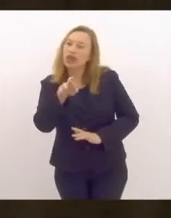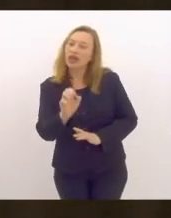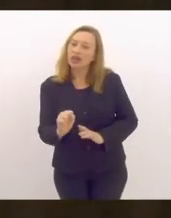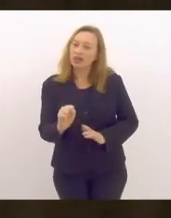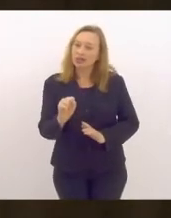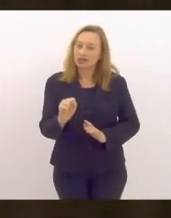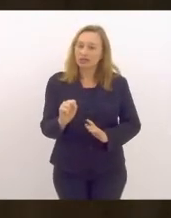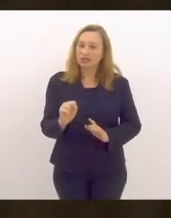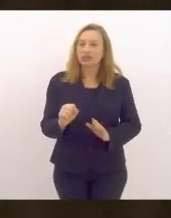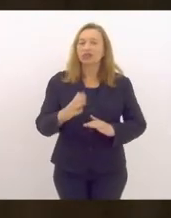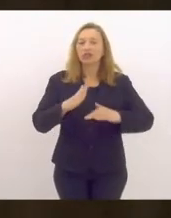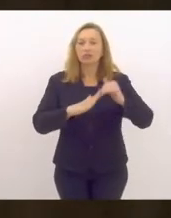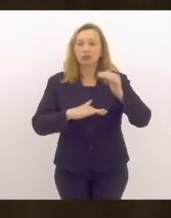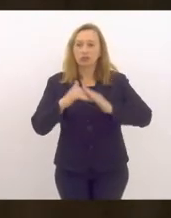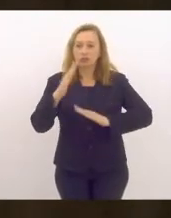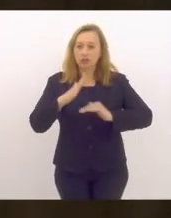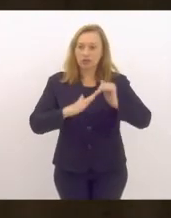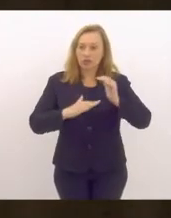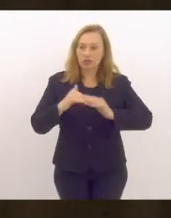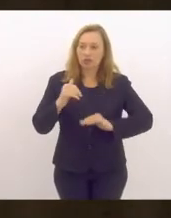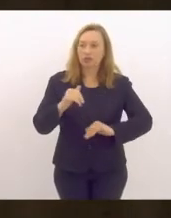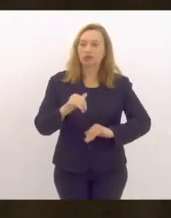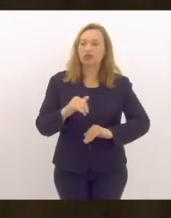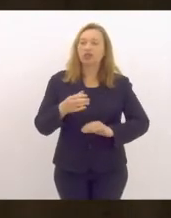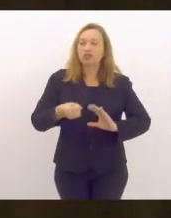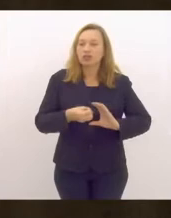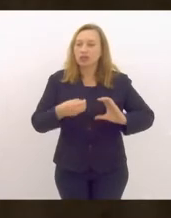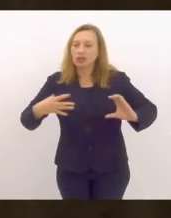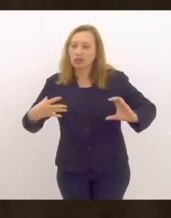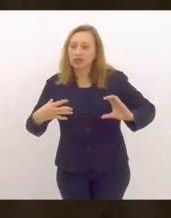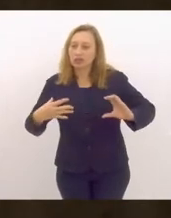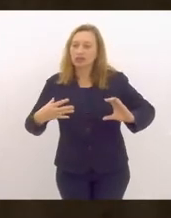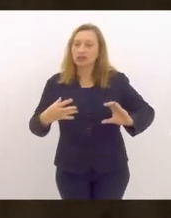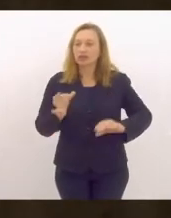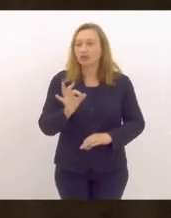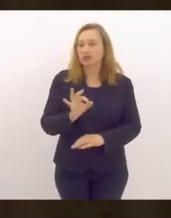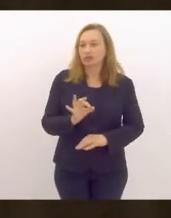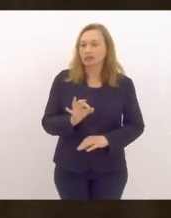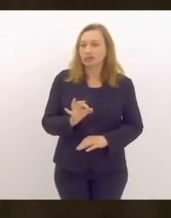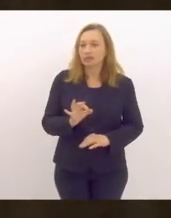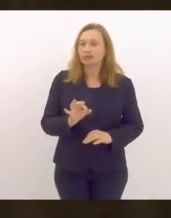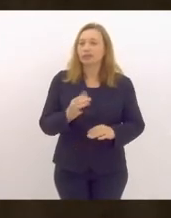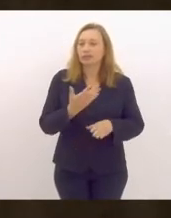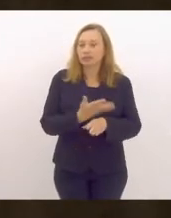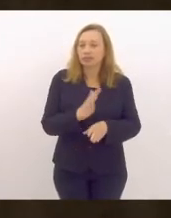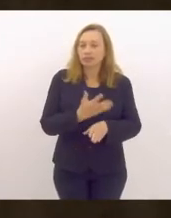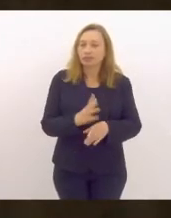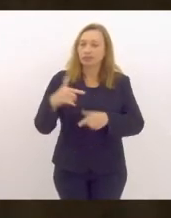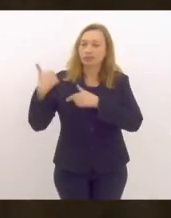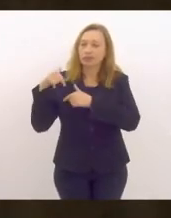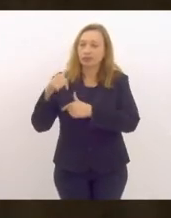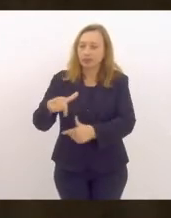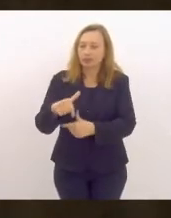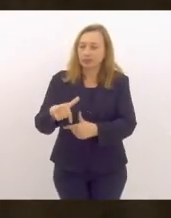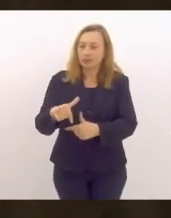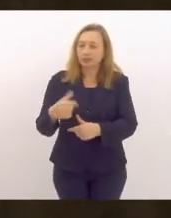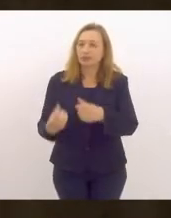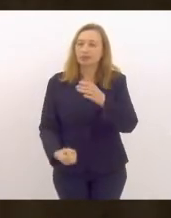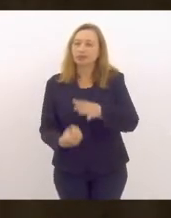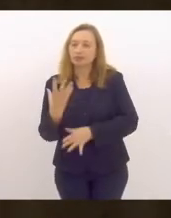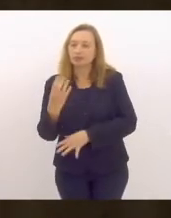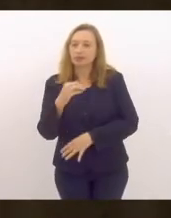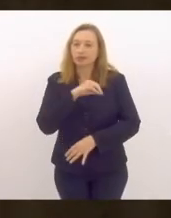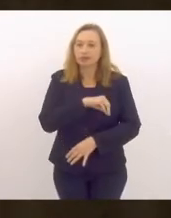e profissionalizada, possuem como característica essencial a prática tradicional de produção e venda